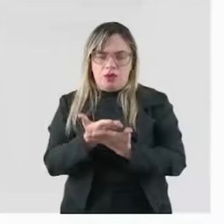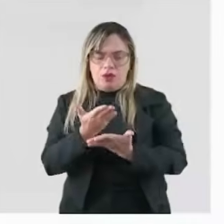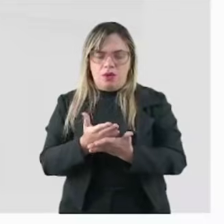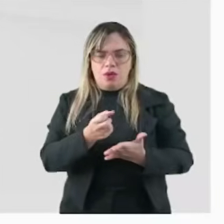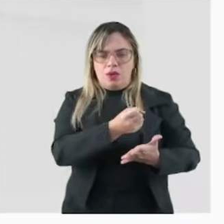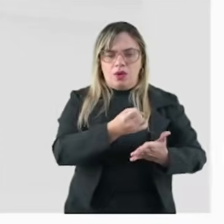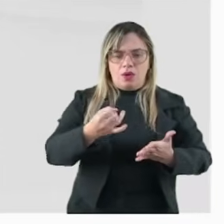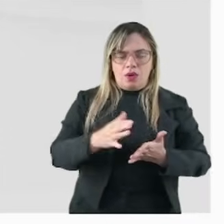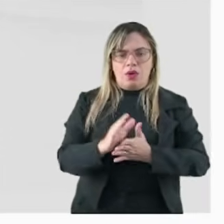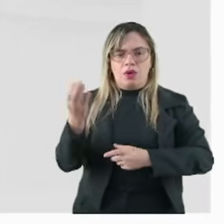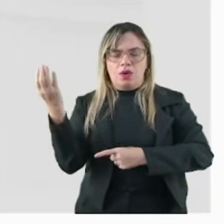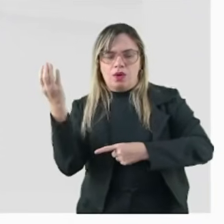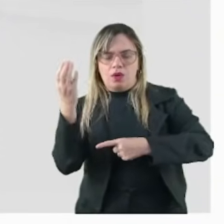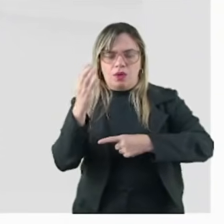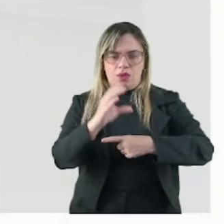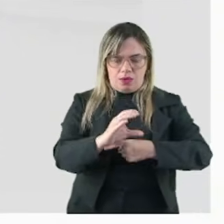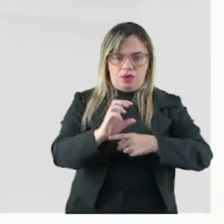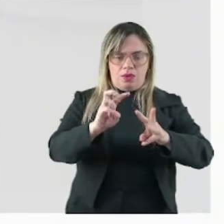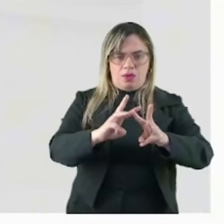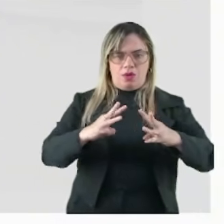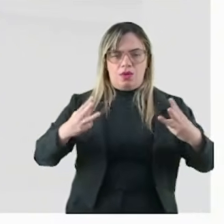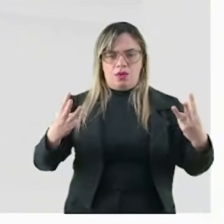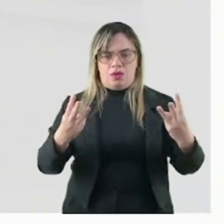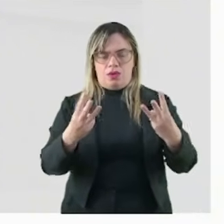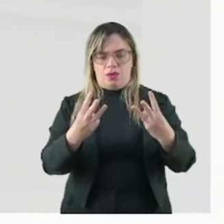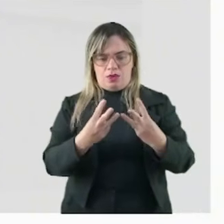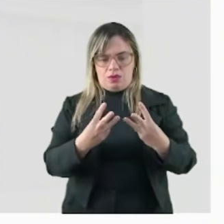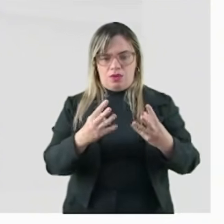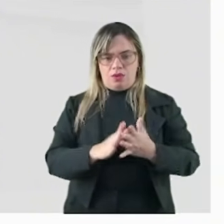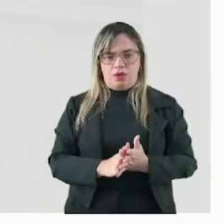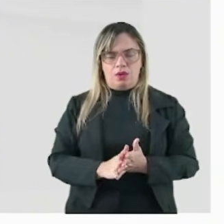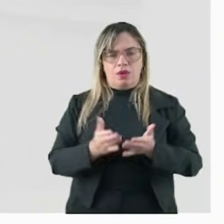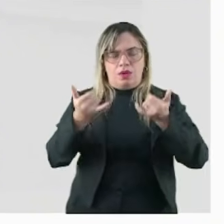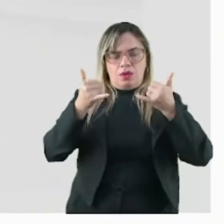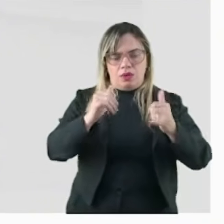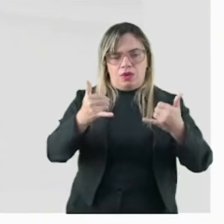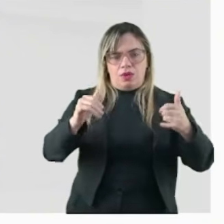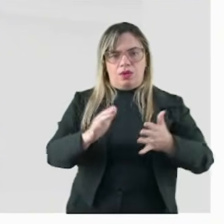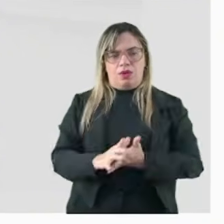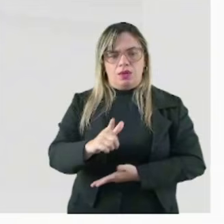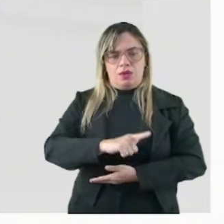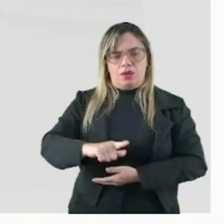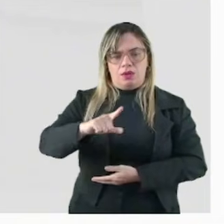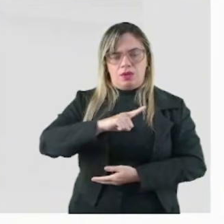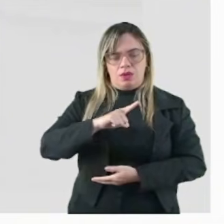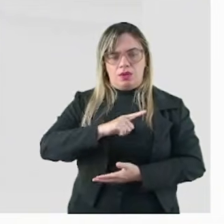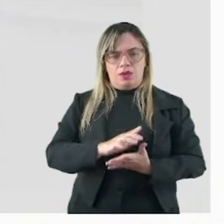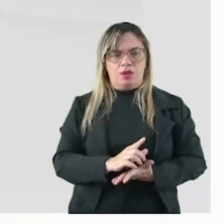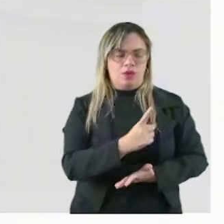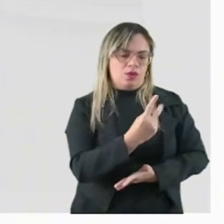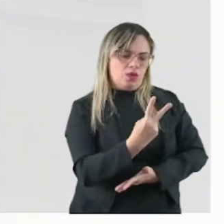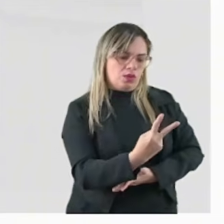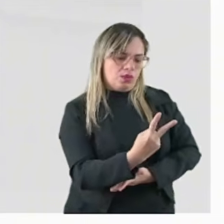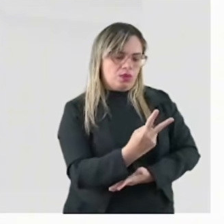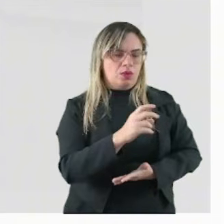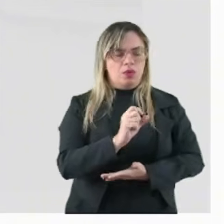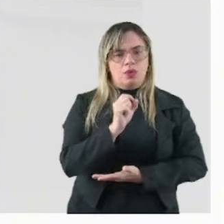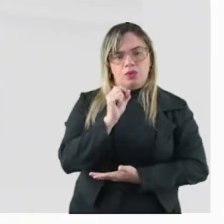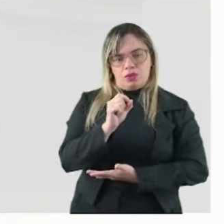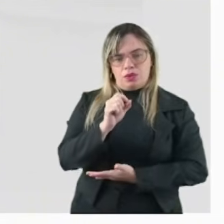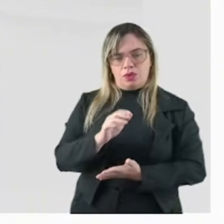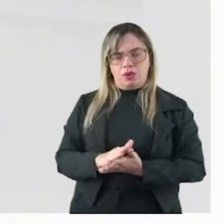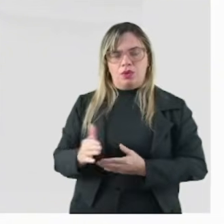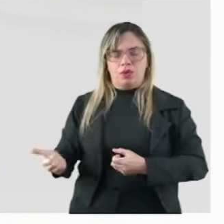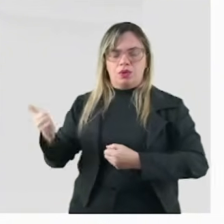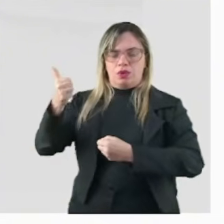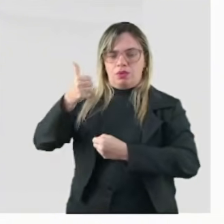equivale o carbono? Quanto é que é a massa aí do carbono? A questão nos forneceu, né? Nós temos quanto? 12. Então, vamos